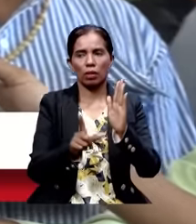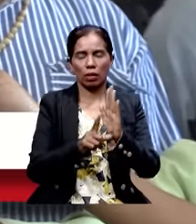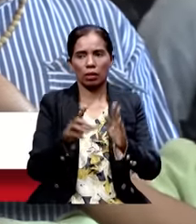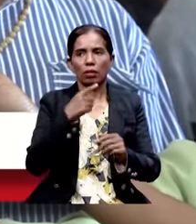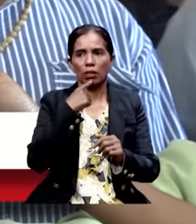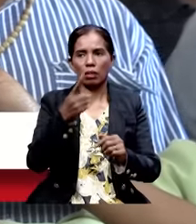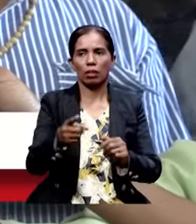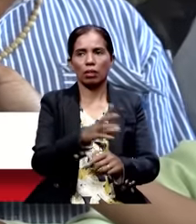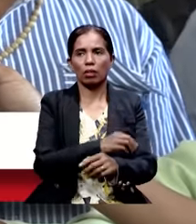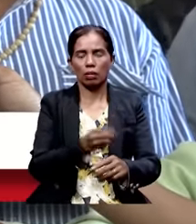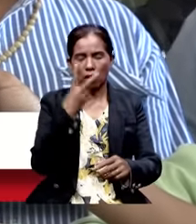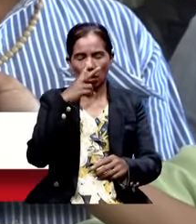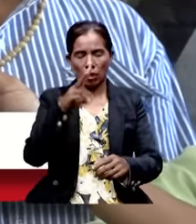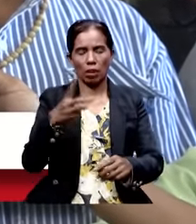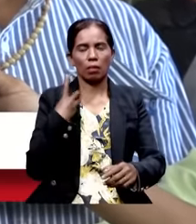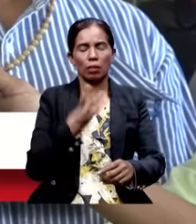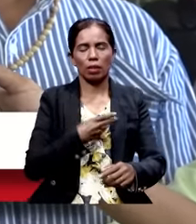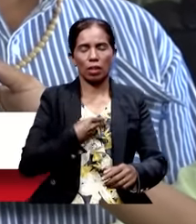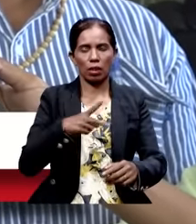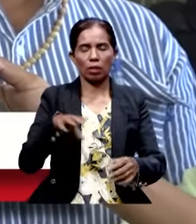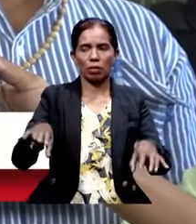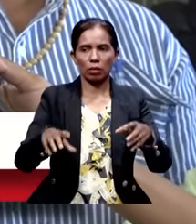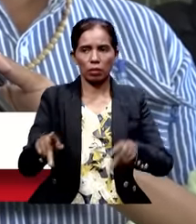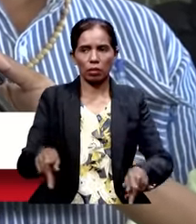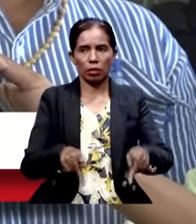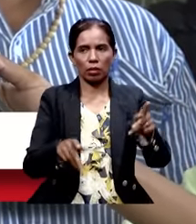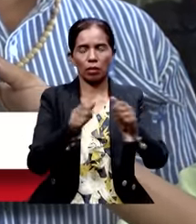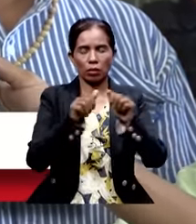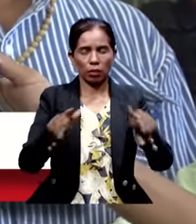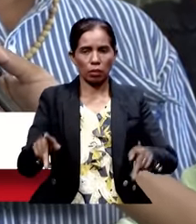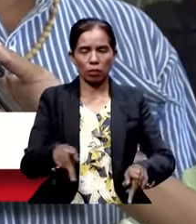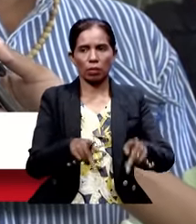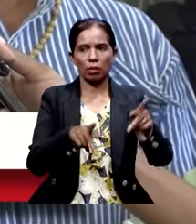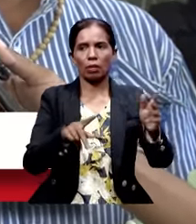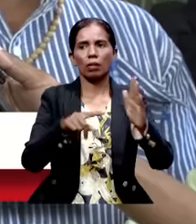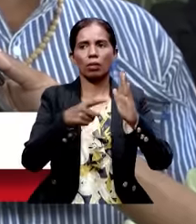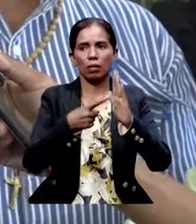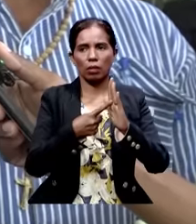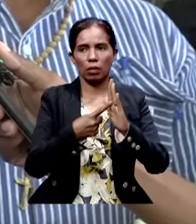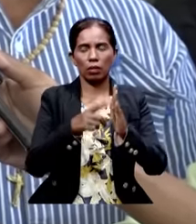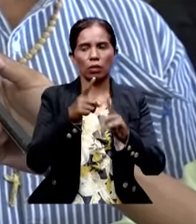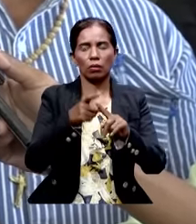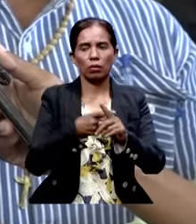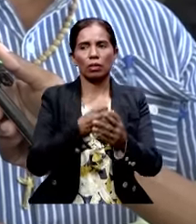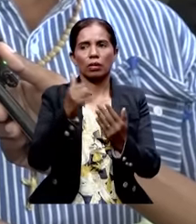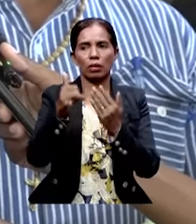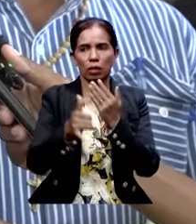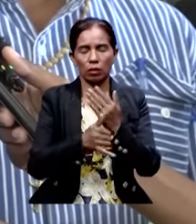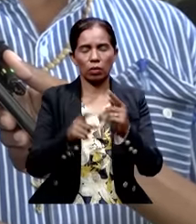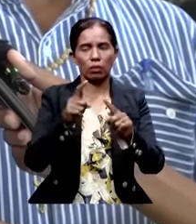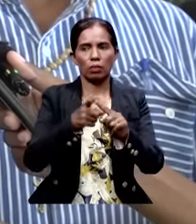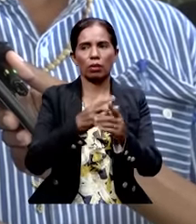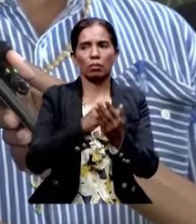até te ona perder a avaliação de desempenho vai funcionar o público no agente da administração pública há o ia janeiro to